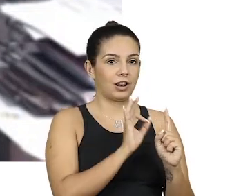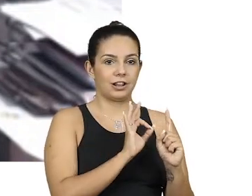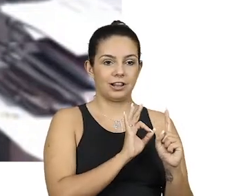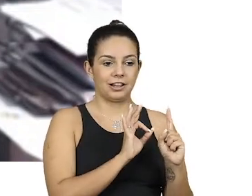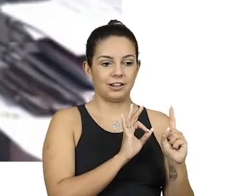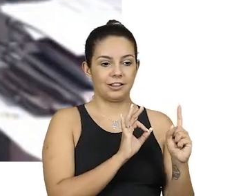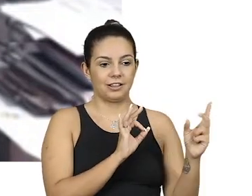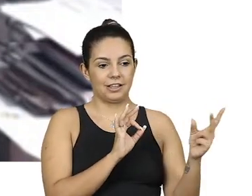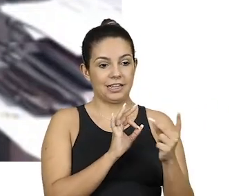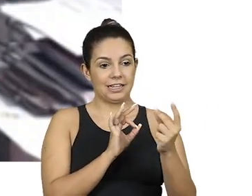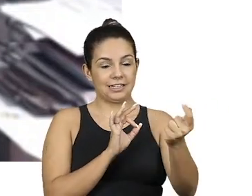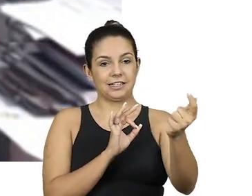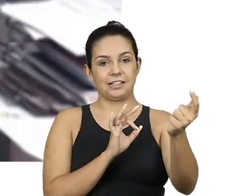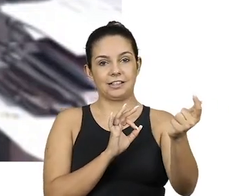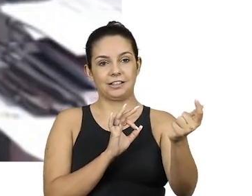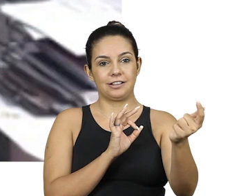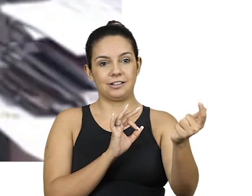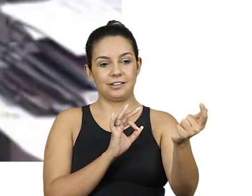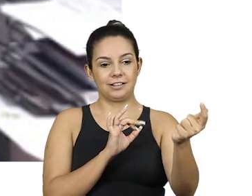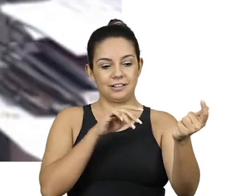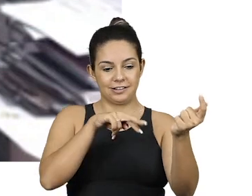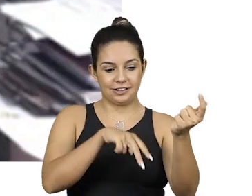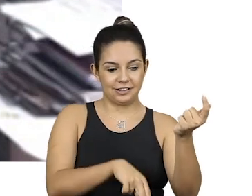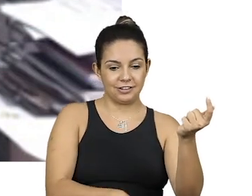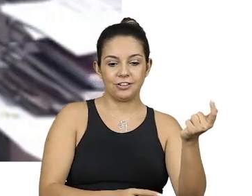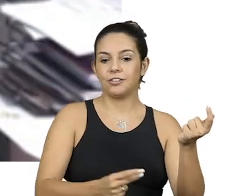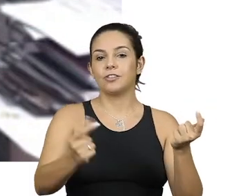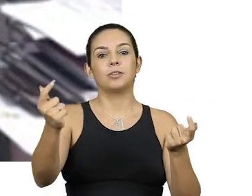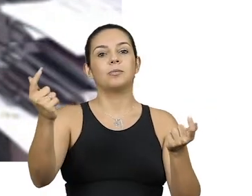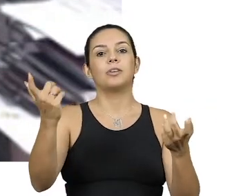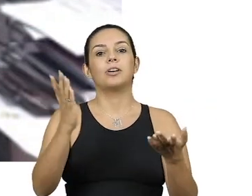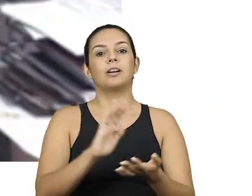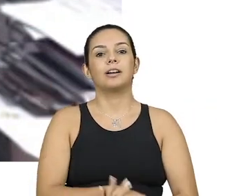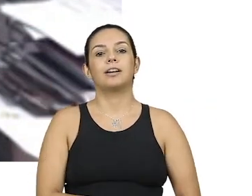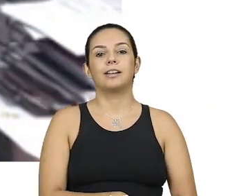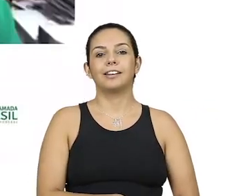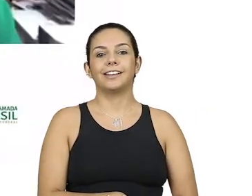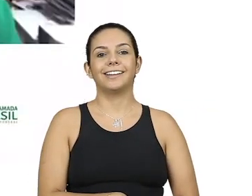Drummond saiu, ele desceu e foi embora.